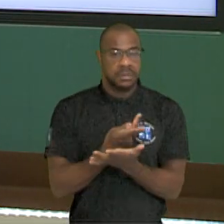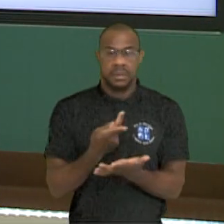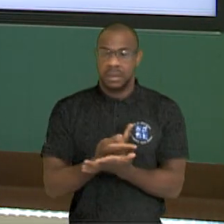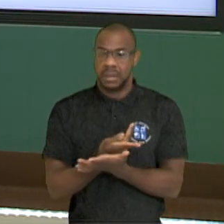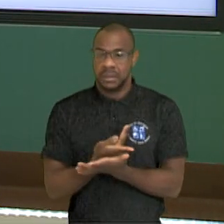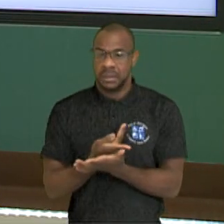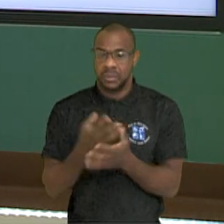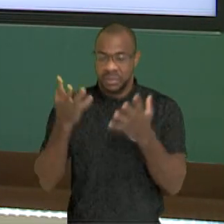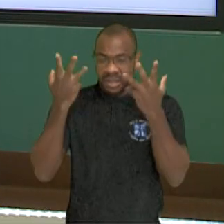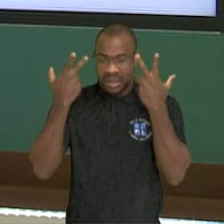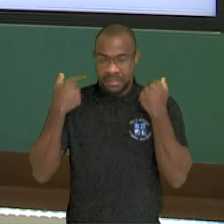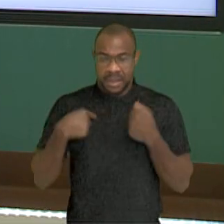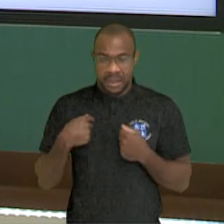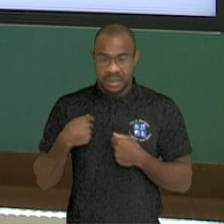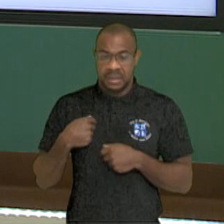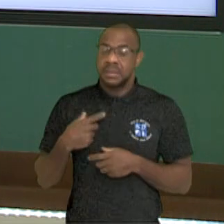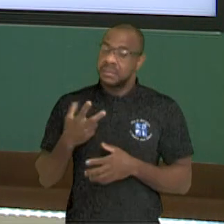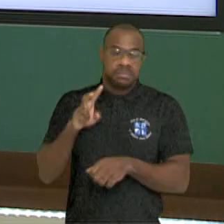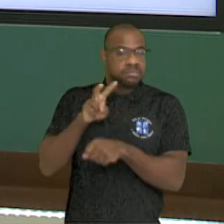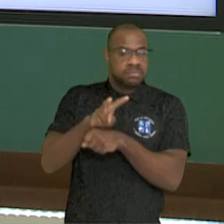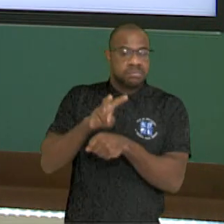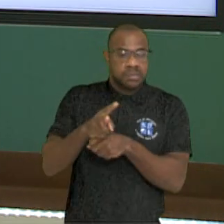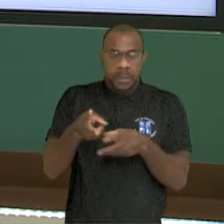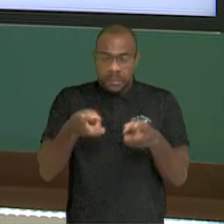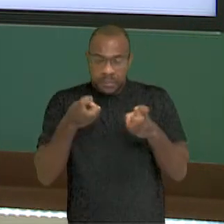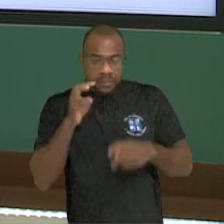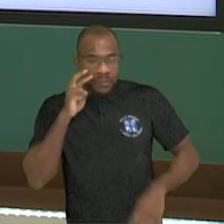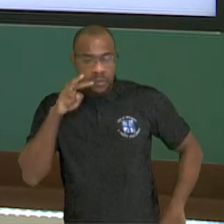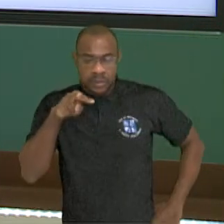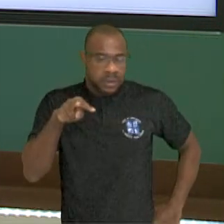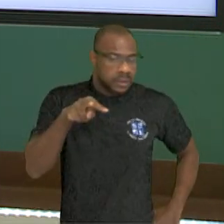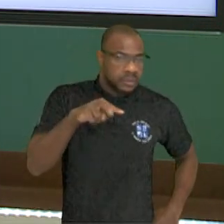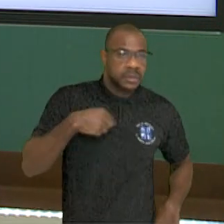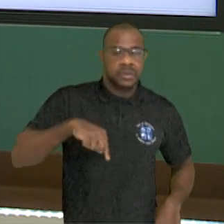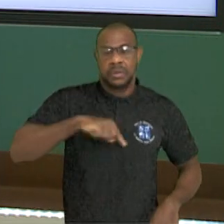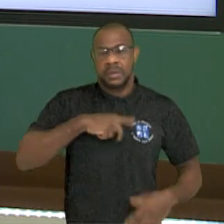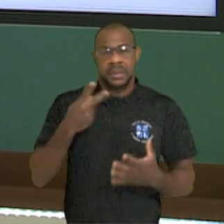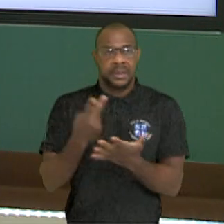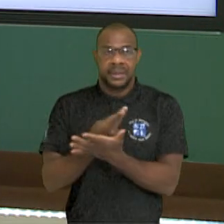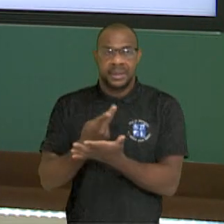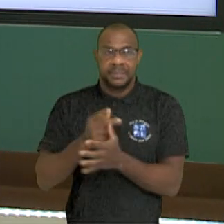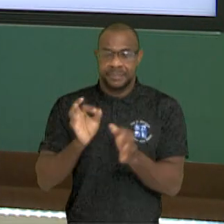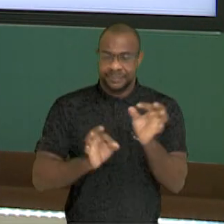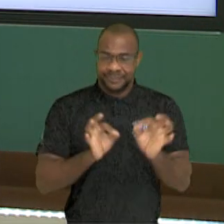observando, nós organizarmos e consertarmos todo o erro que nós cometemos, certo?